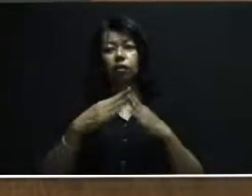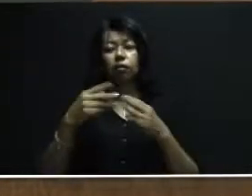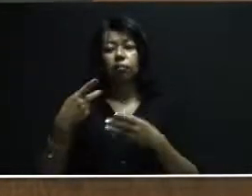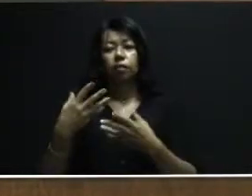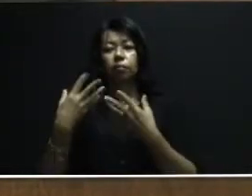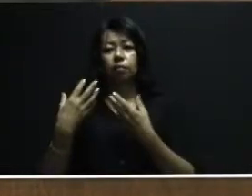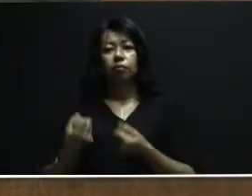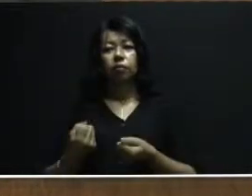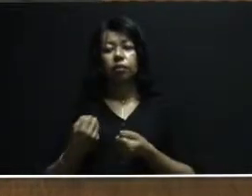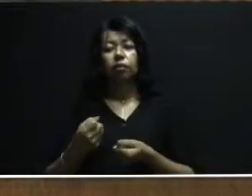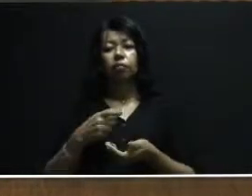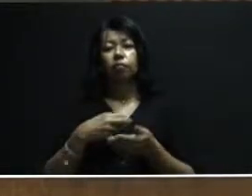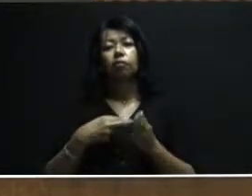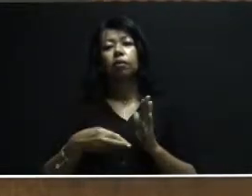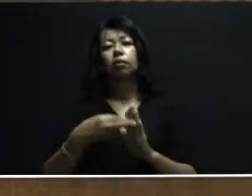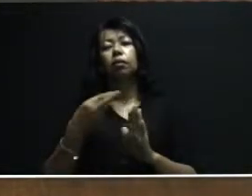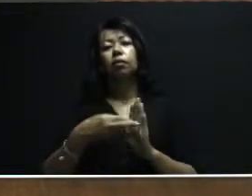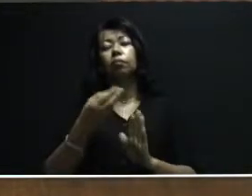aprovação do requerimento número